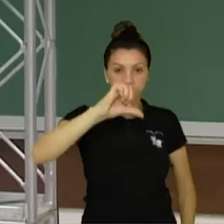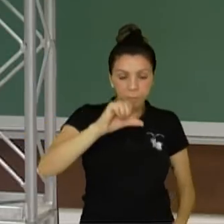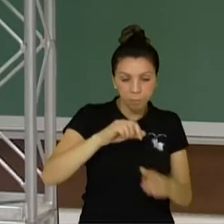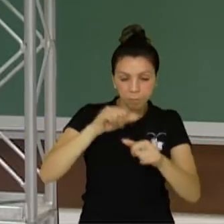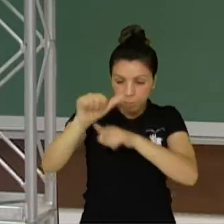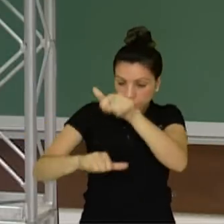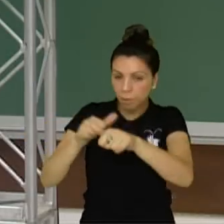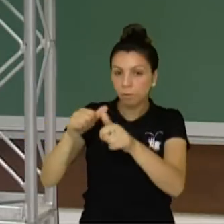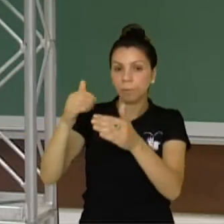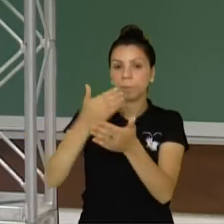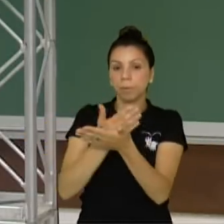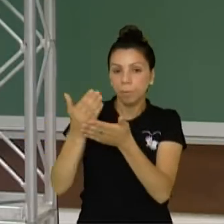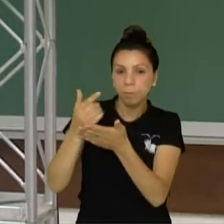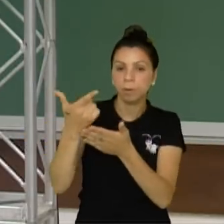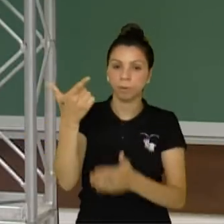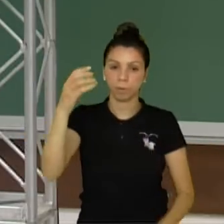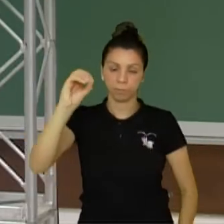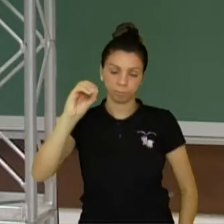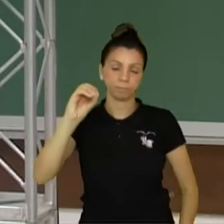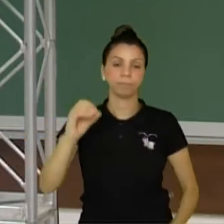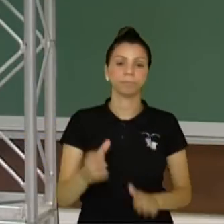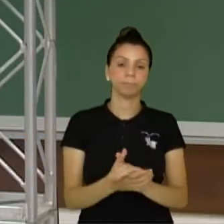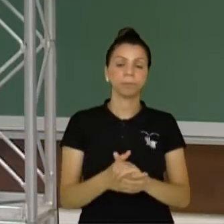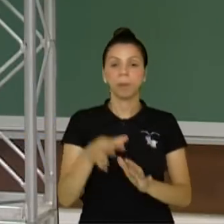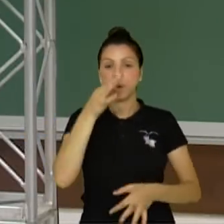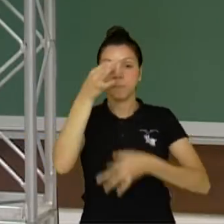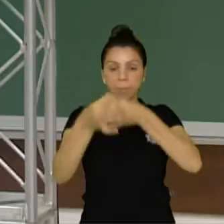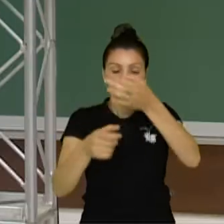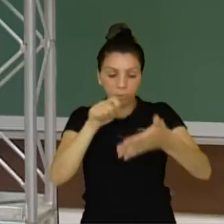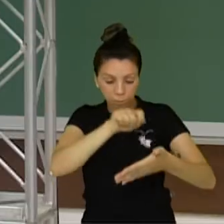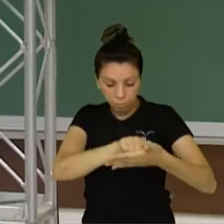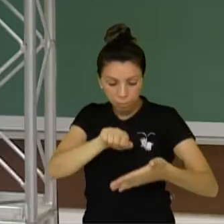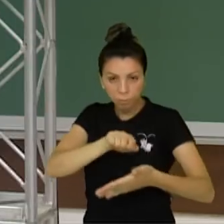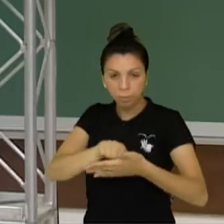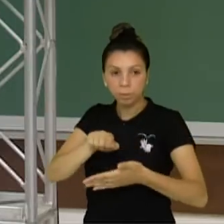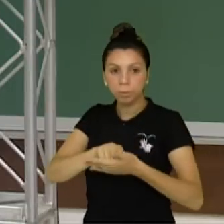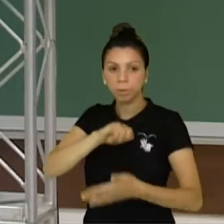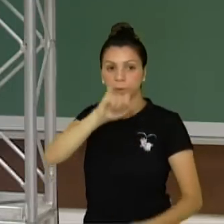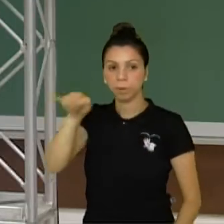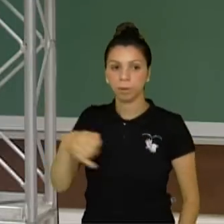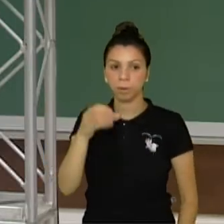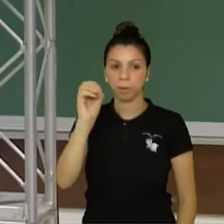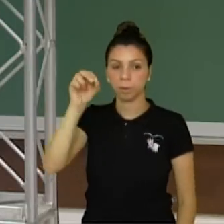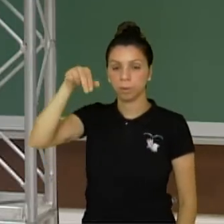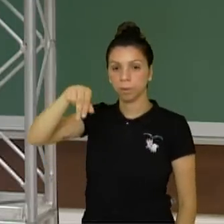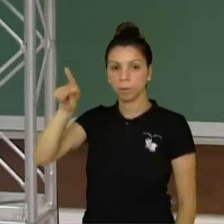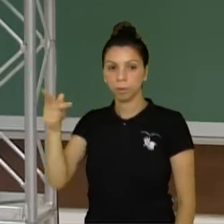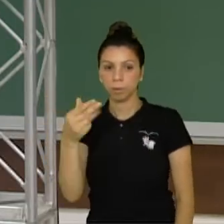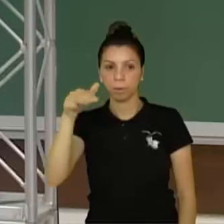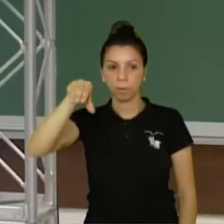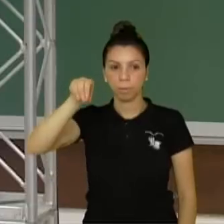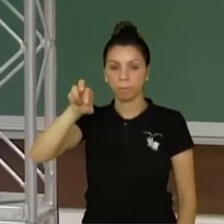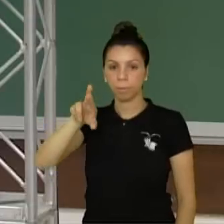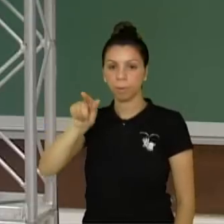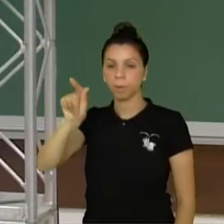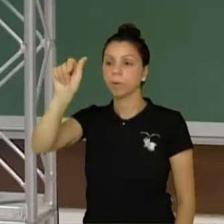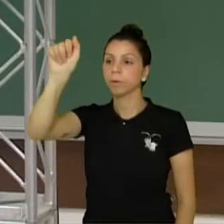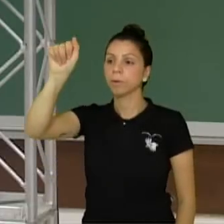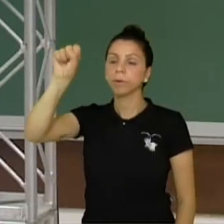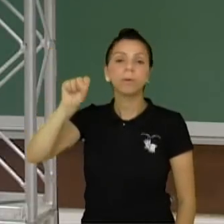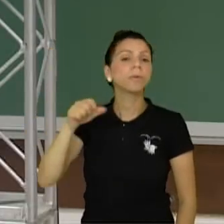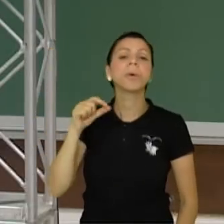XX, descreva a crítica dirigida a John Pierpont Morgan. O